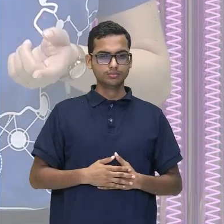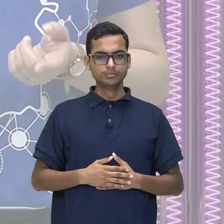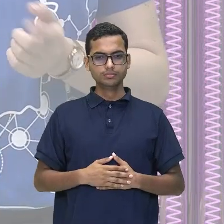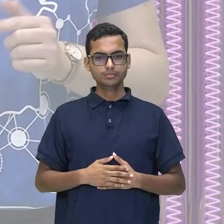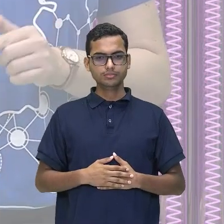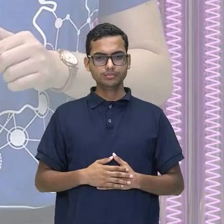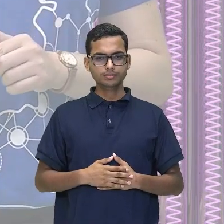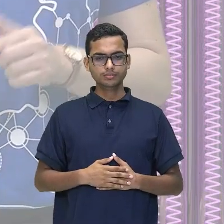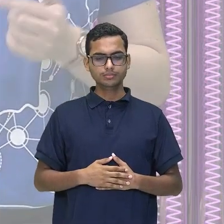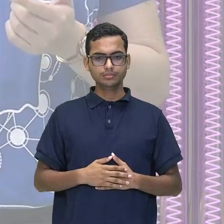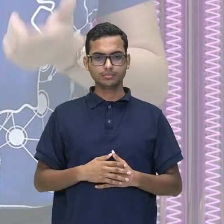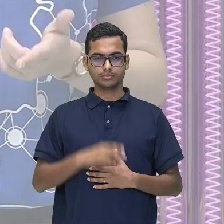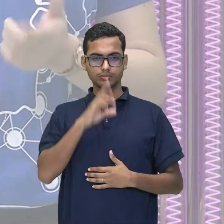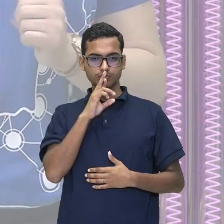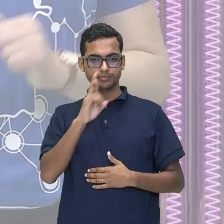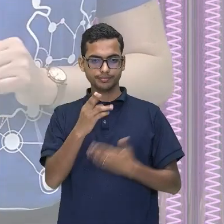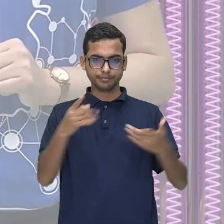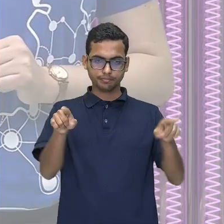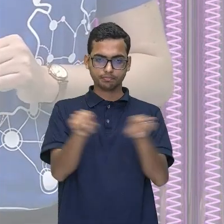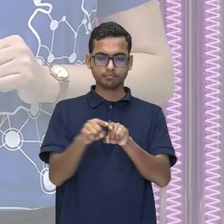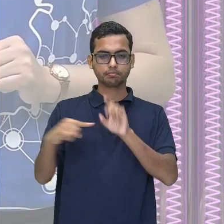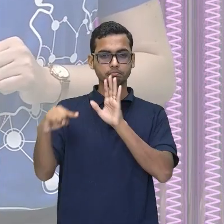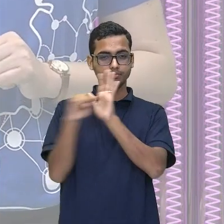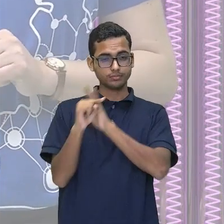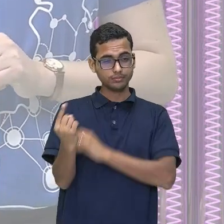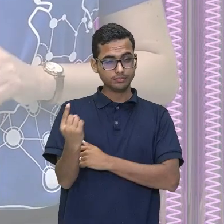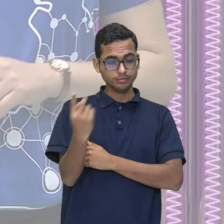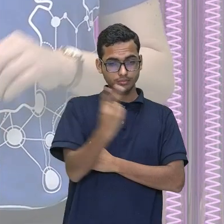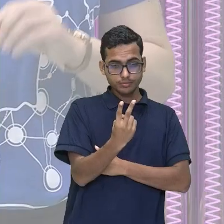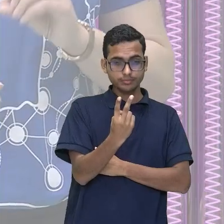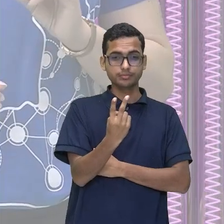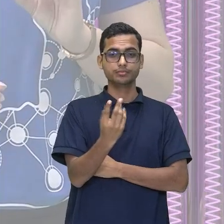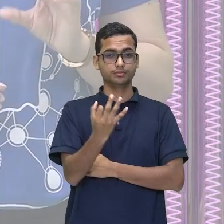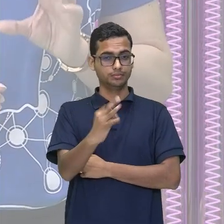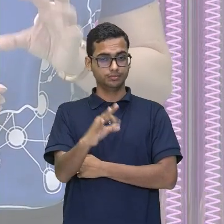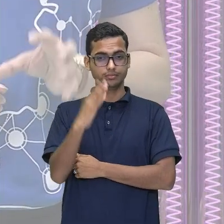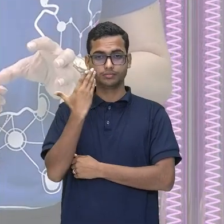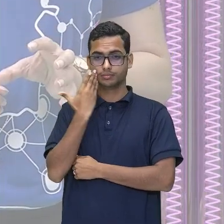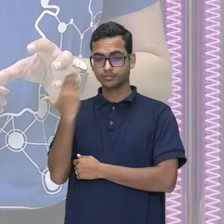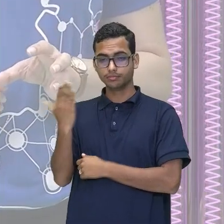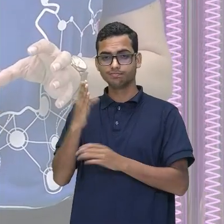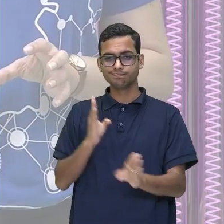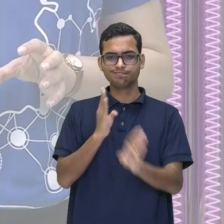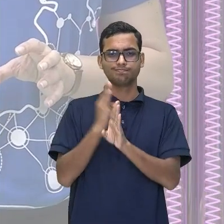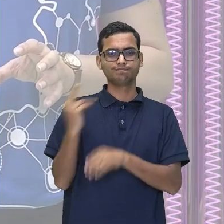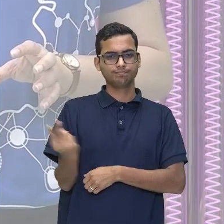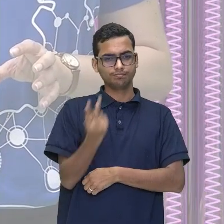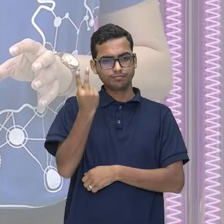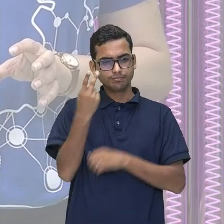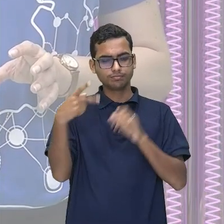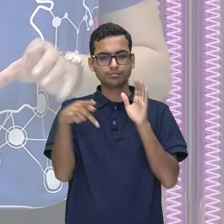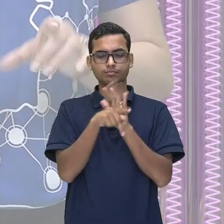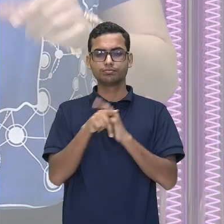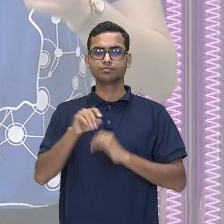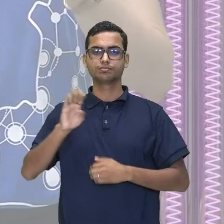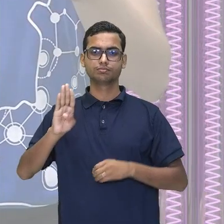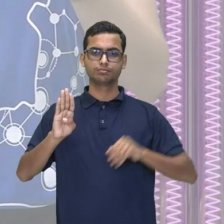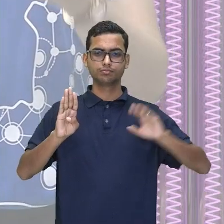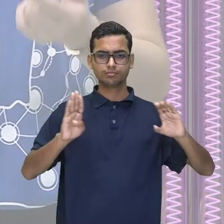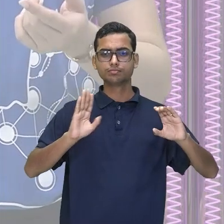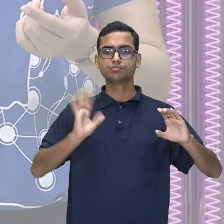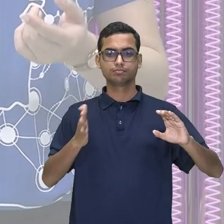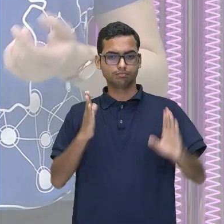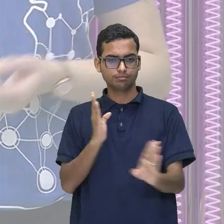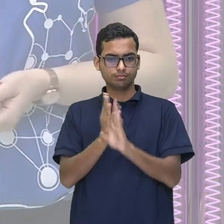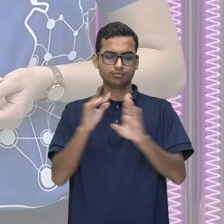negativo. E 3 vezes 4 vai dar 12. Então, já descobrimos o valor de B e o de C para a